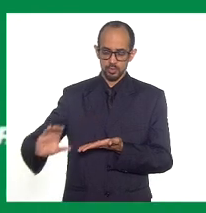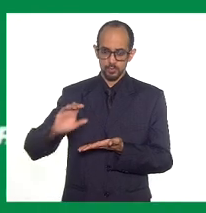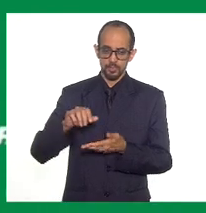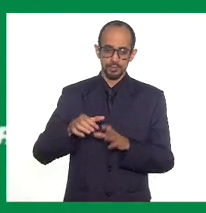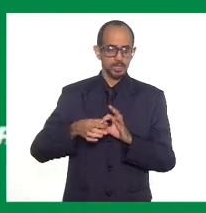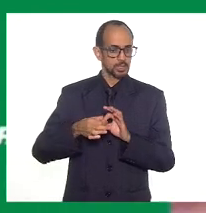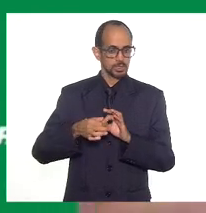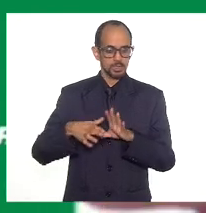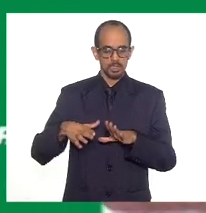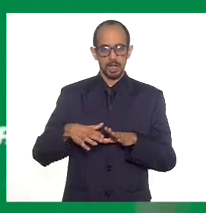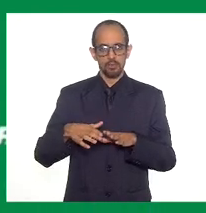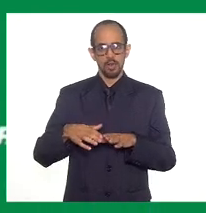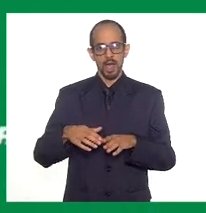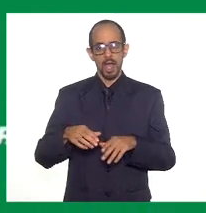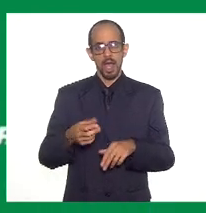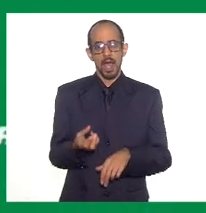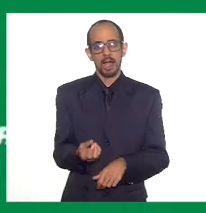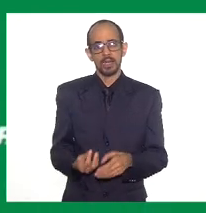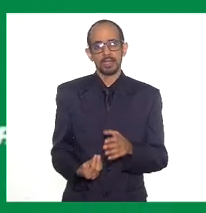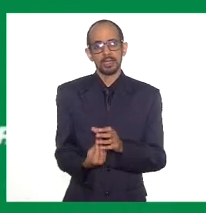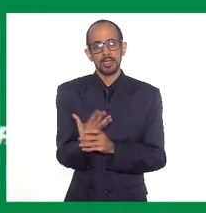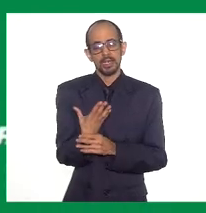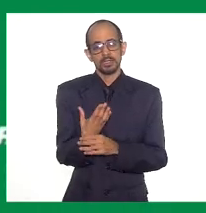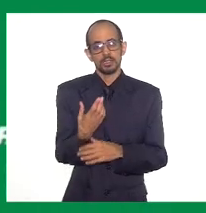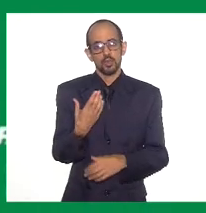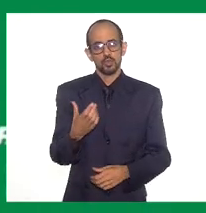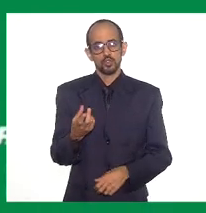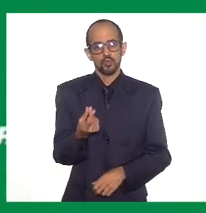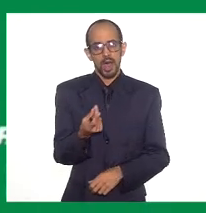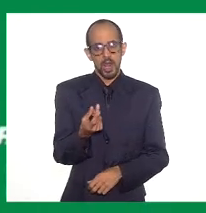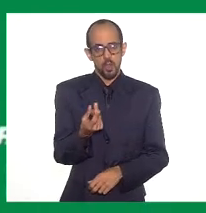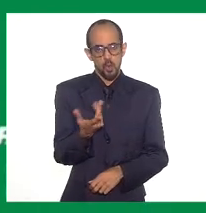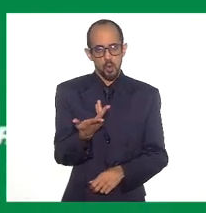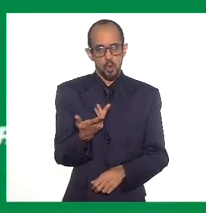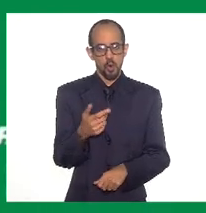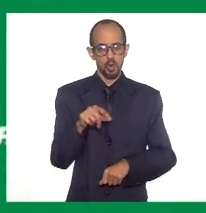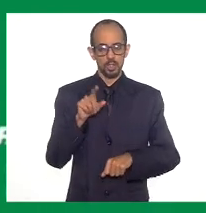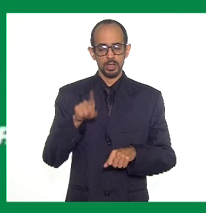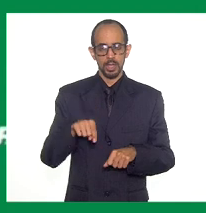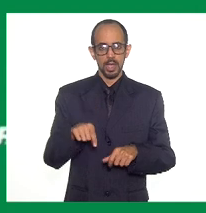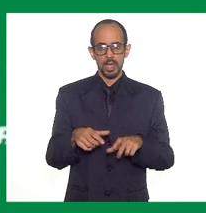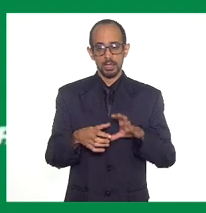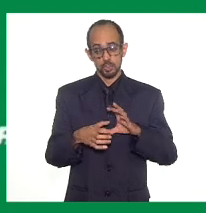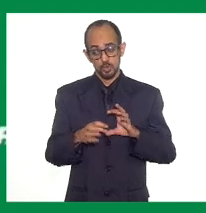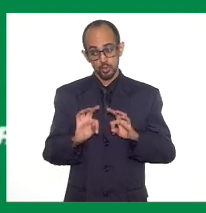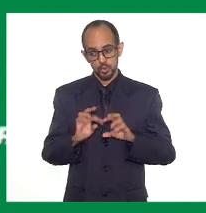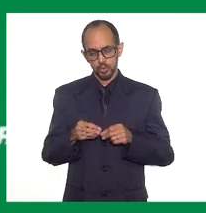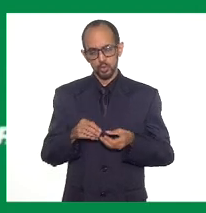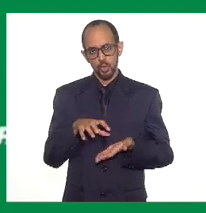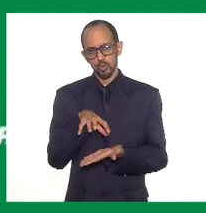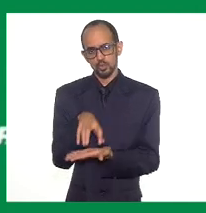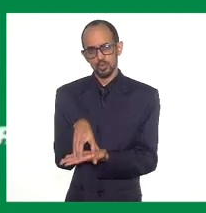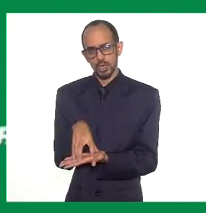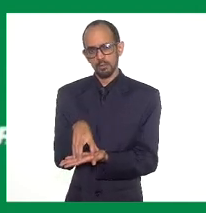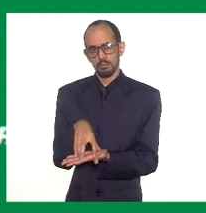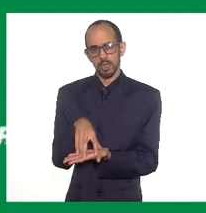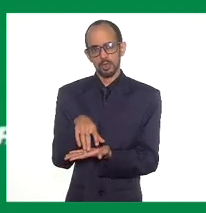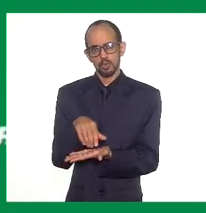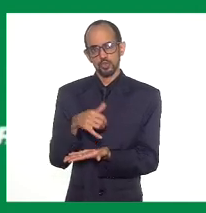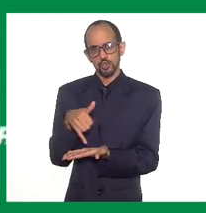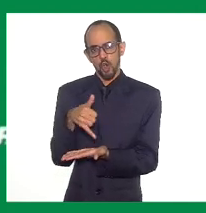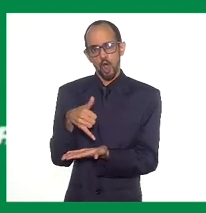a geração de valor, né, que impacta não só a cadeia de óleo e gás, mas várias outras cadeias produtivas